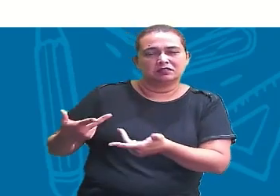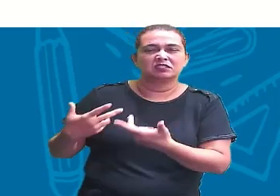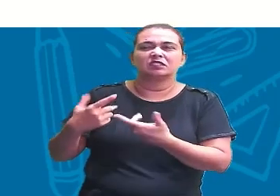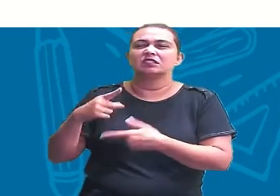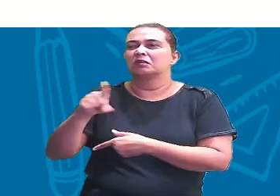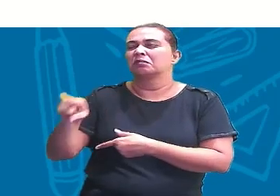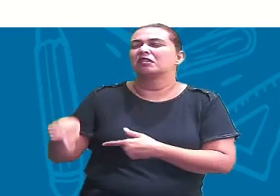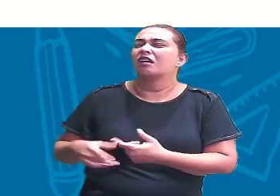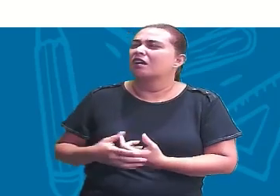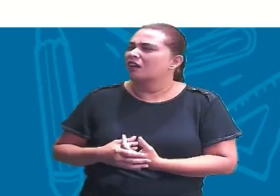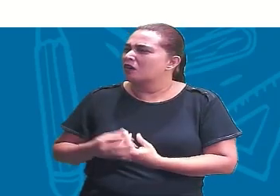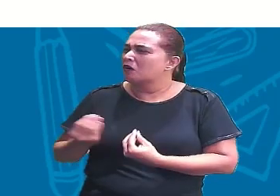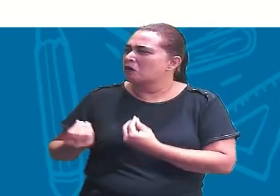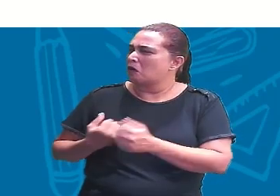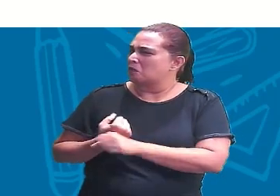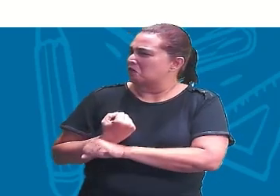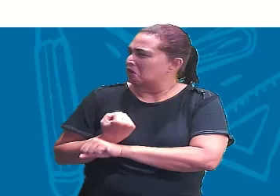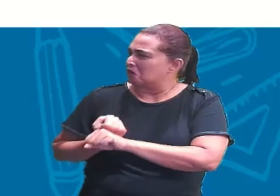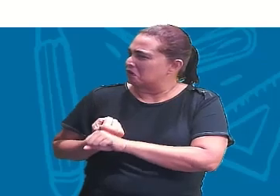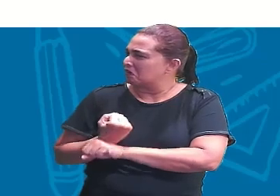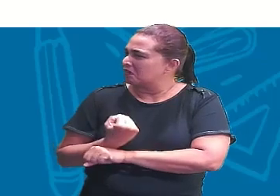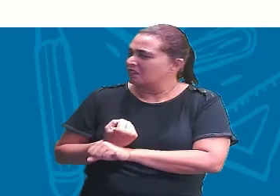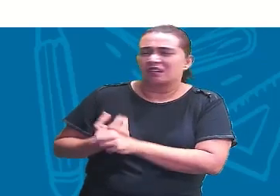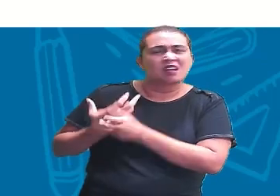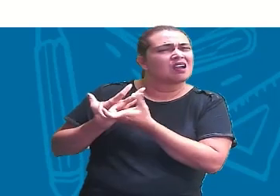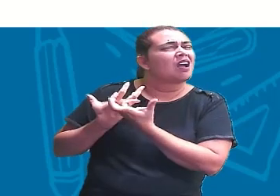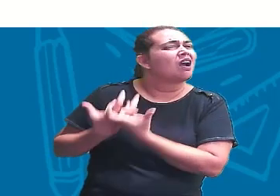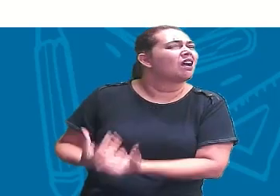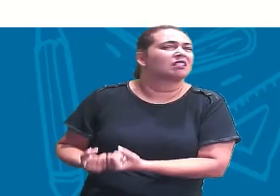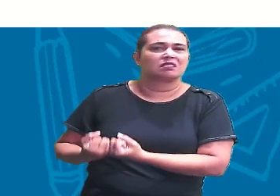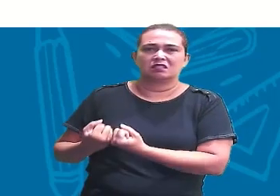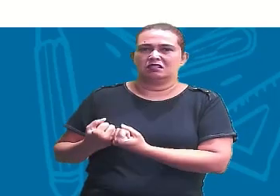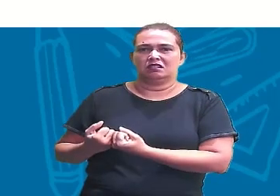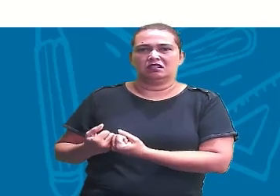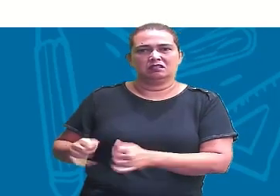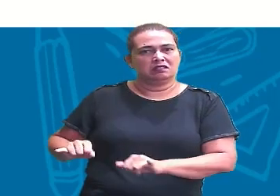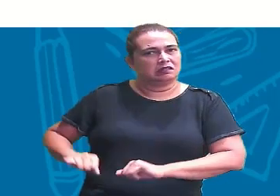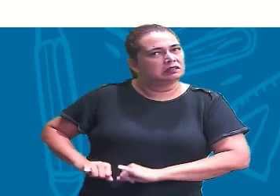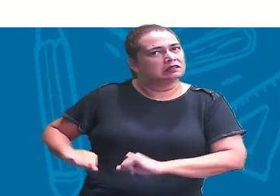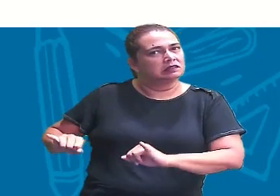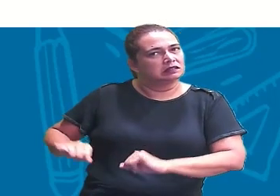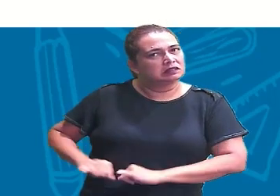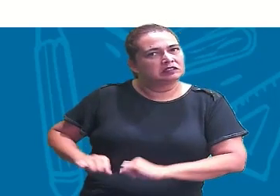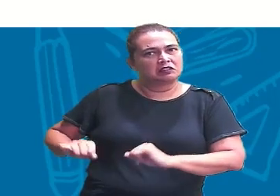cansadas de sofrer tanto na mão dessa elite. Tá?